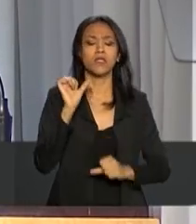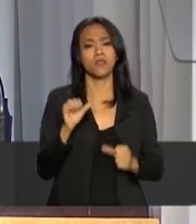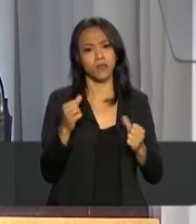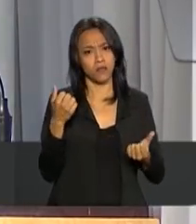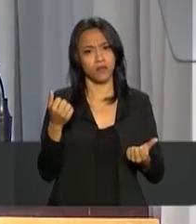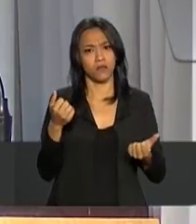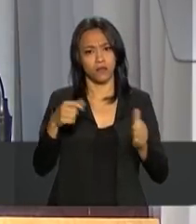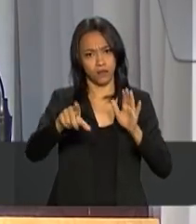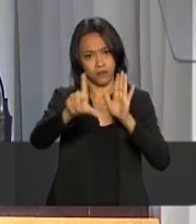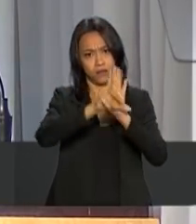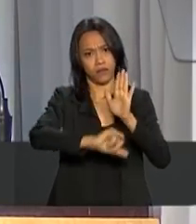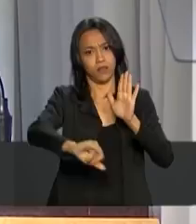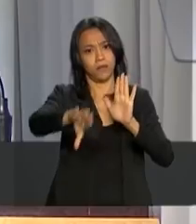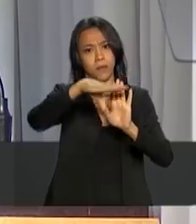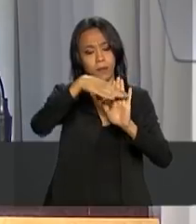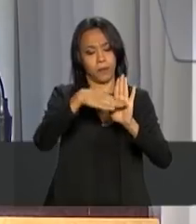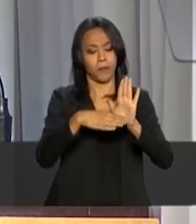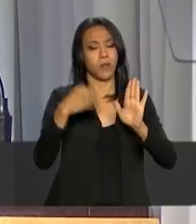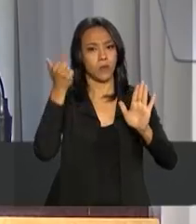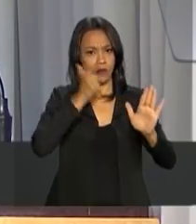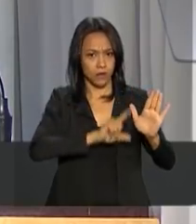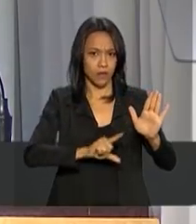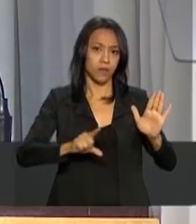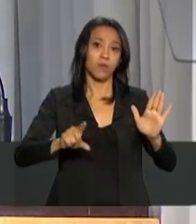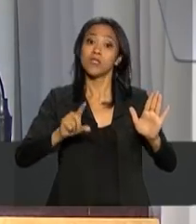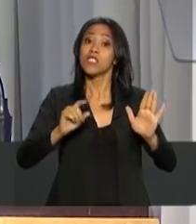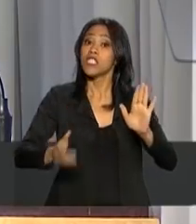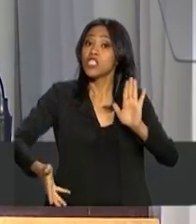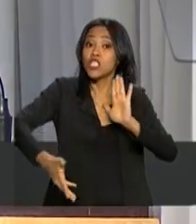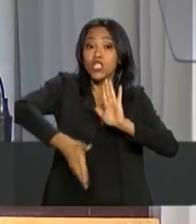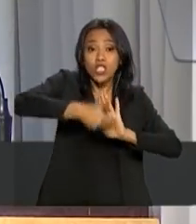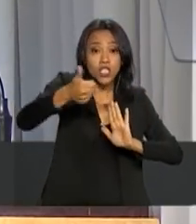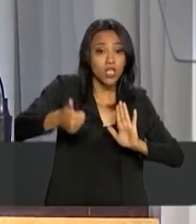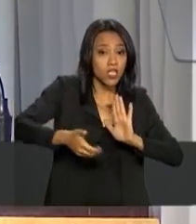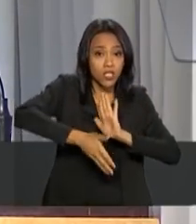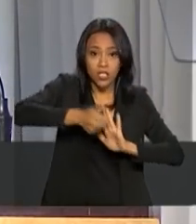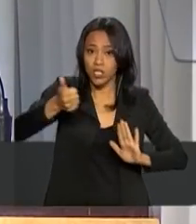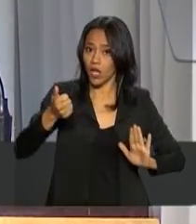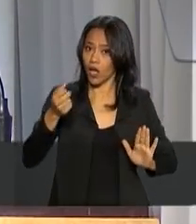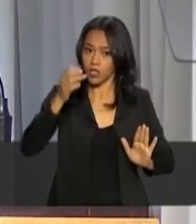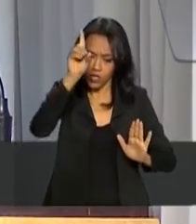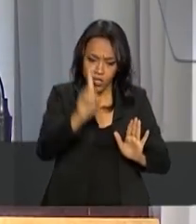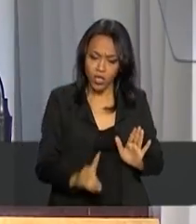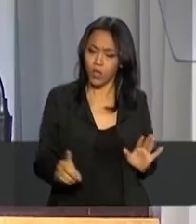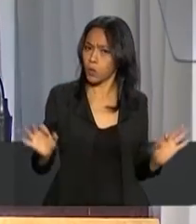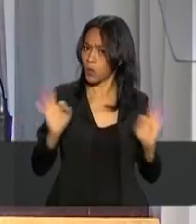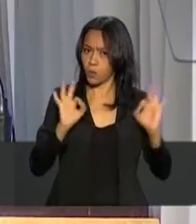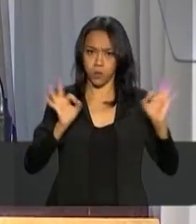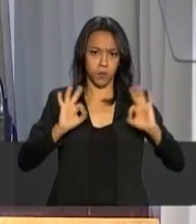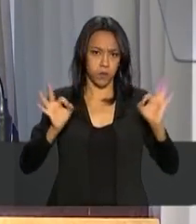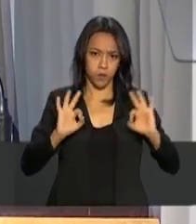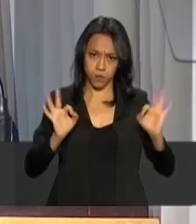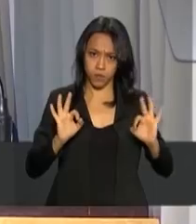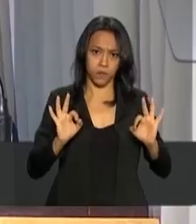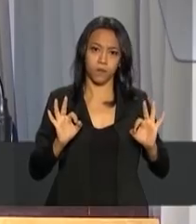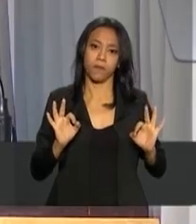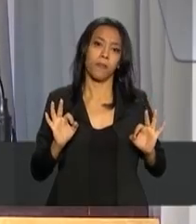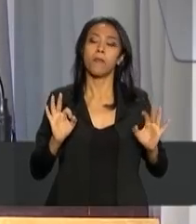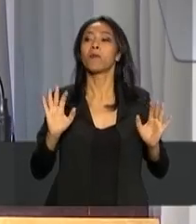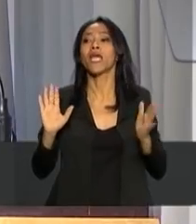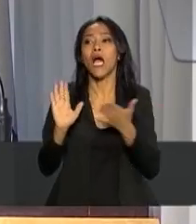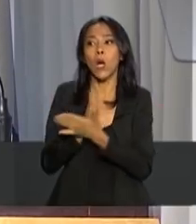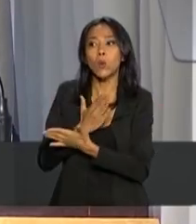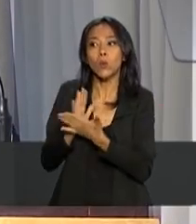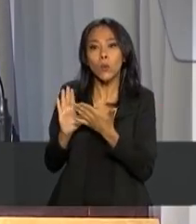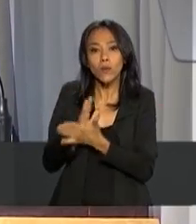nosso país, e digo eu, sem tirar um direito do trabalhador. Eu vejo com quanta disfarçatez alguns